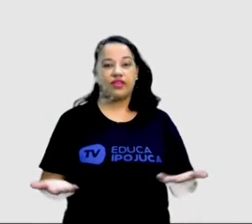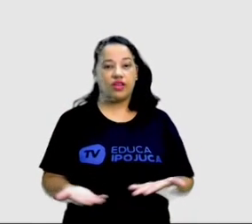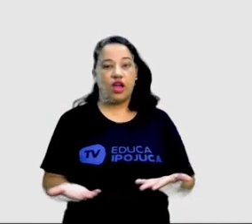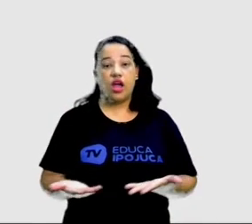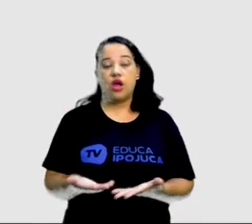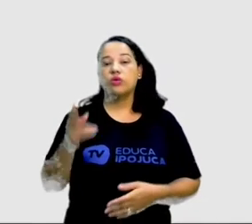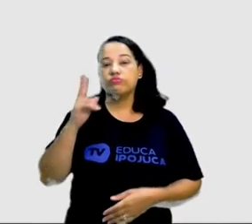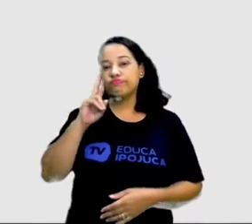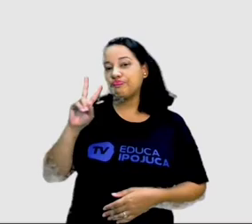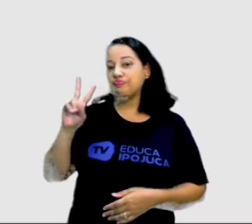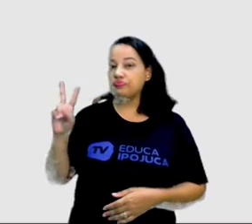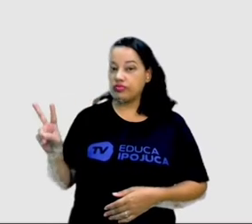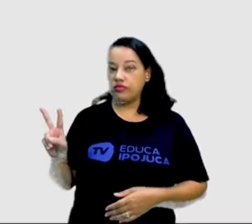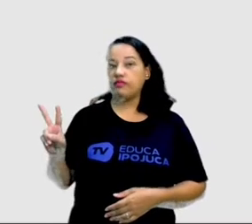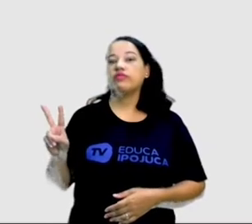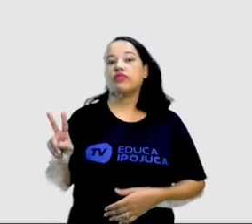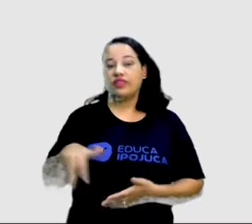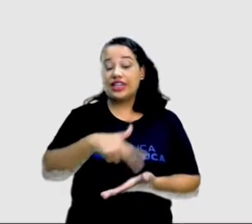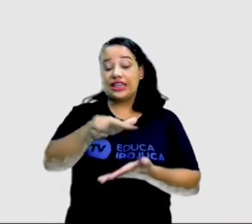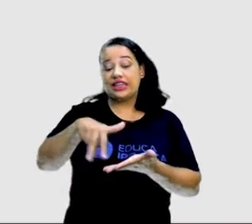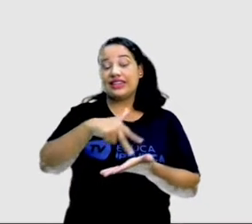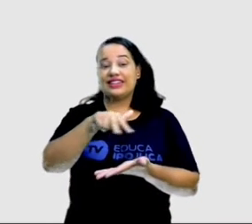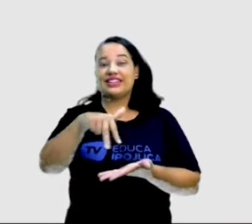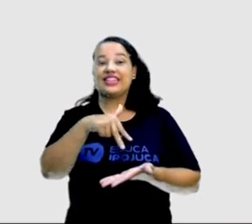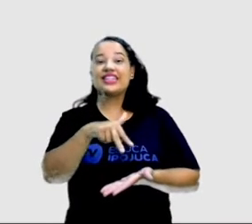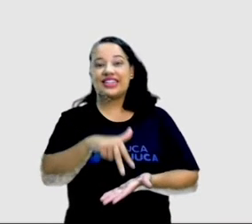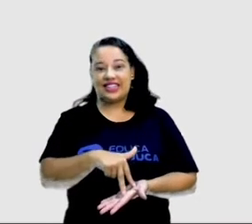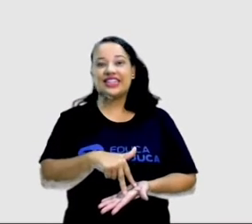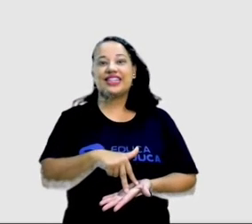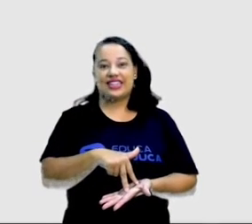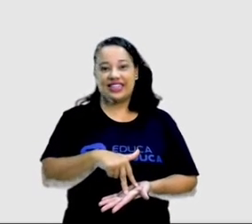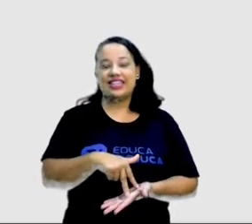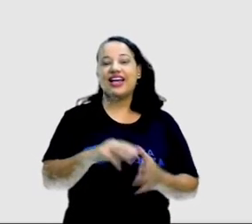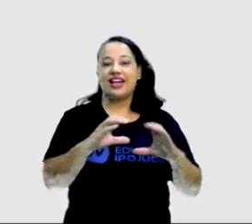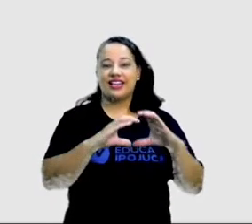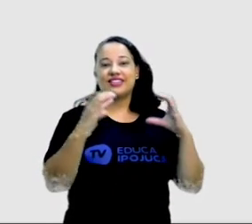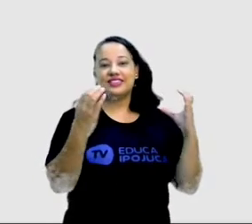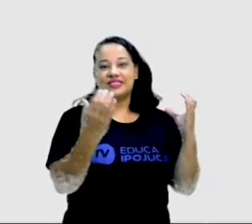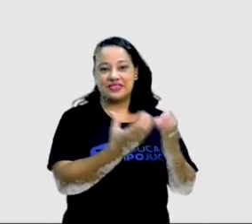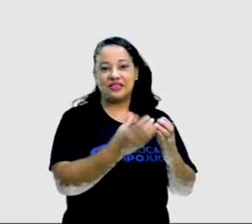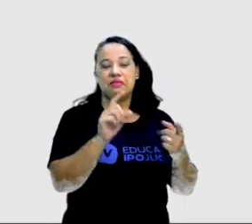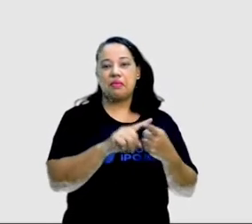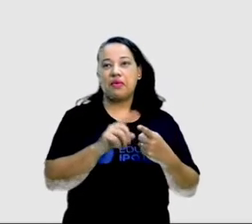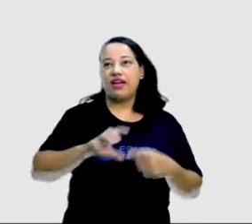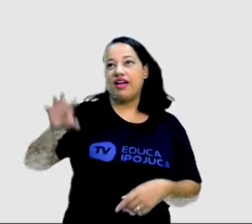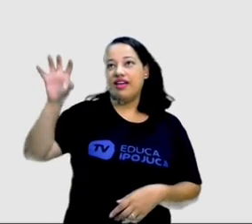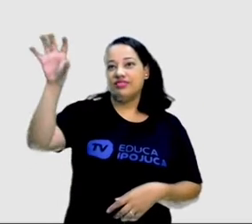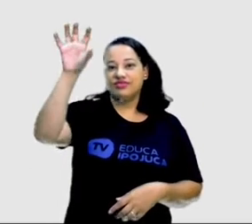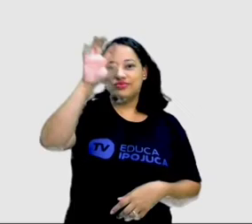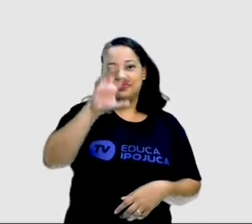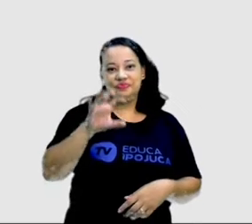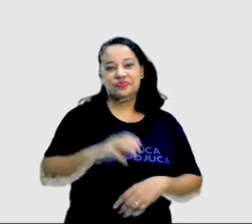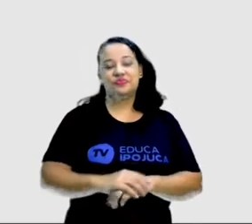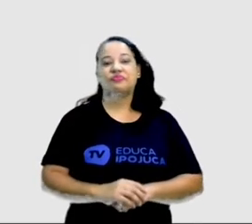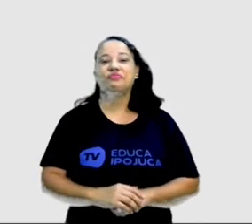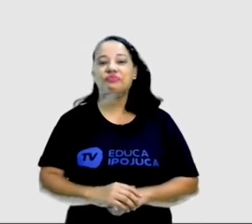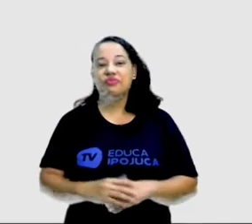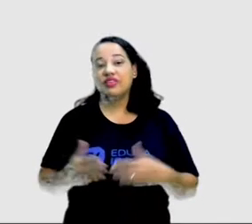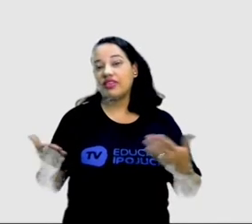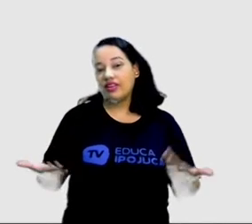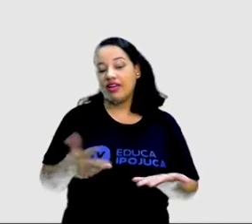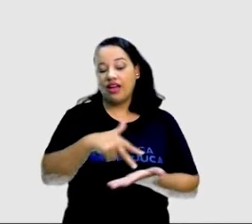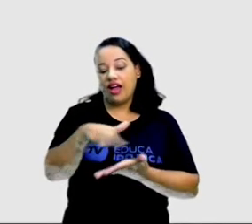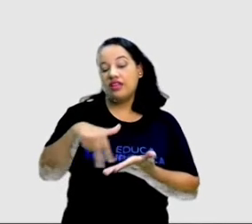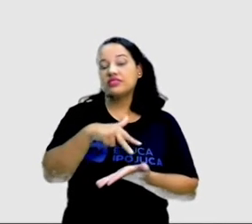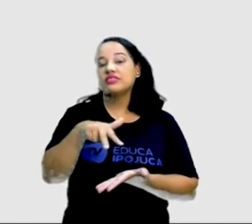Vamos ver agora, crianças, algumas danças do contexto comunitário e regional. Bom, a